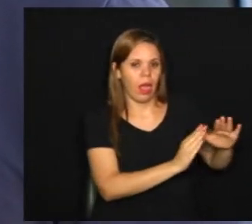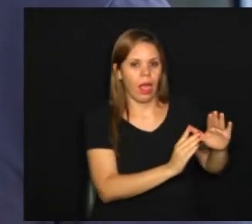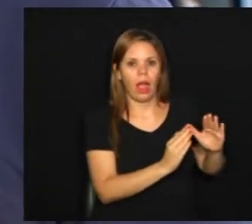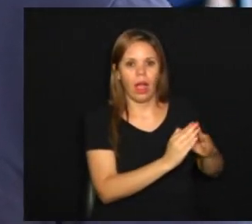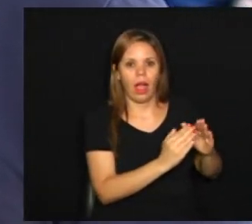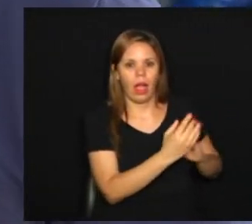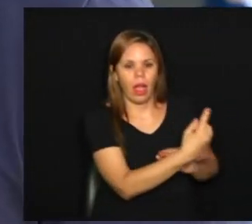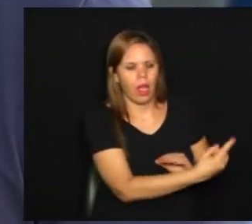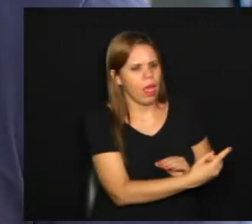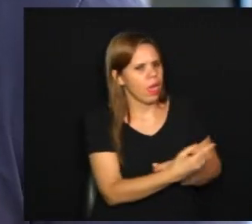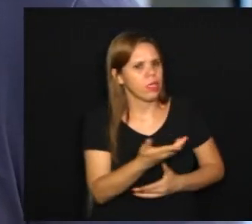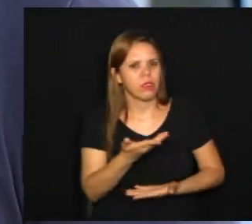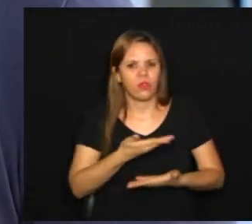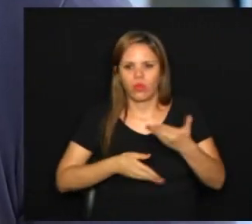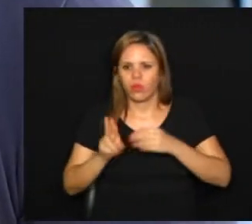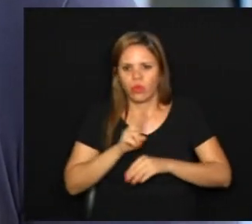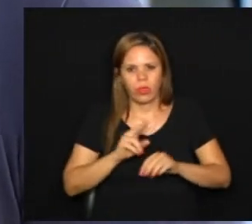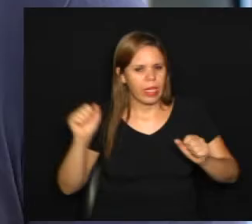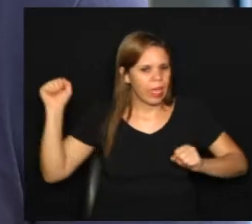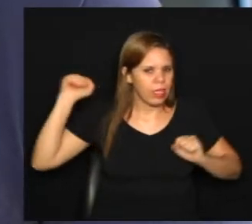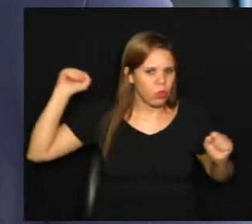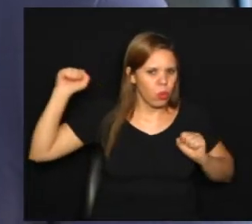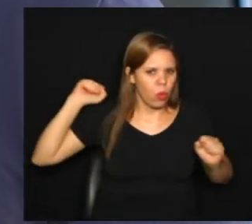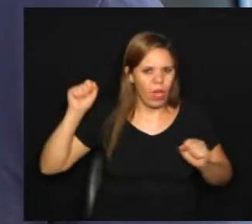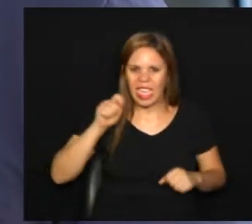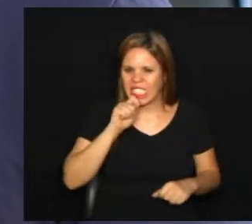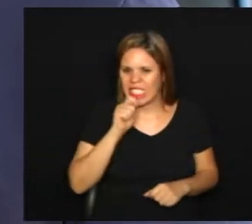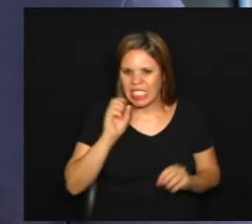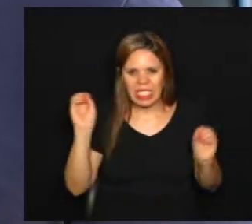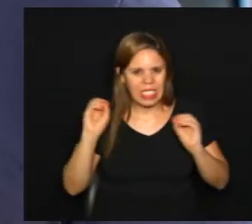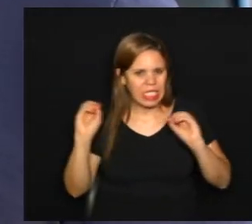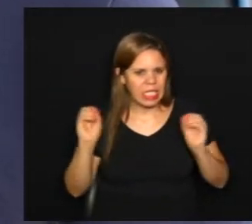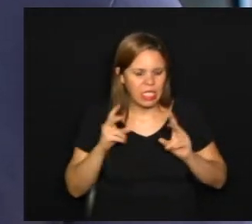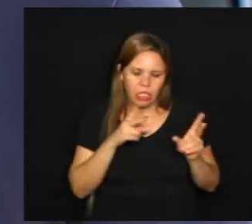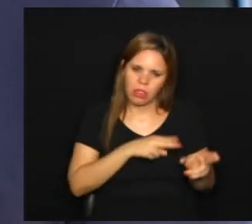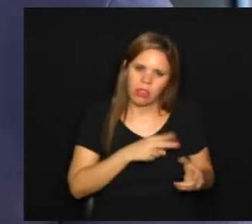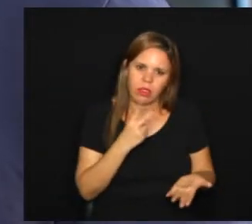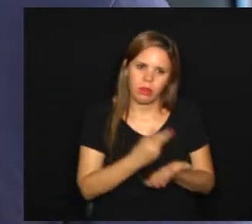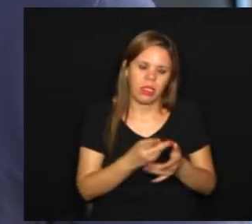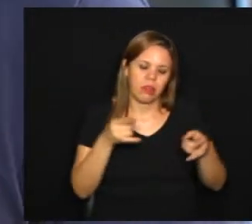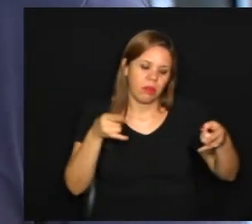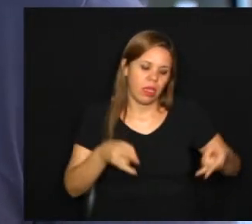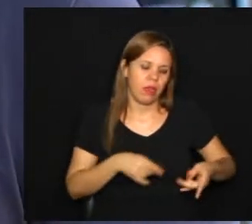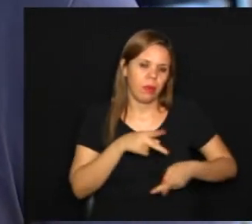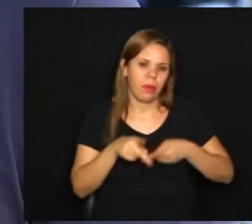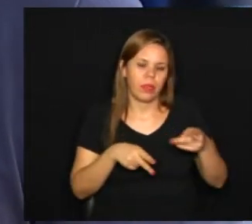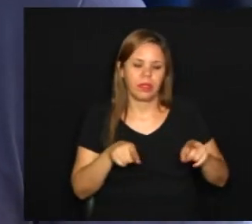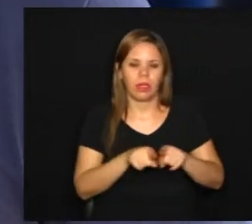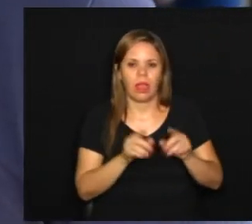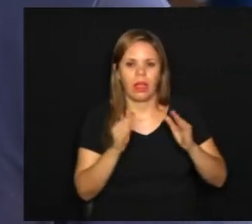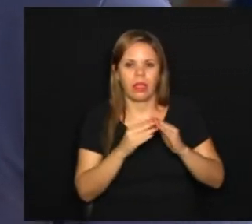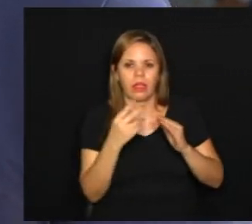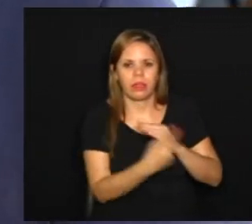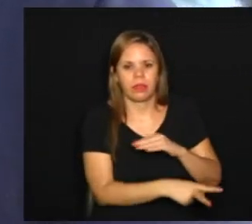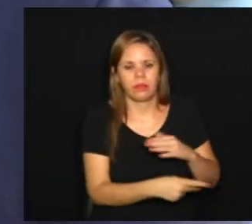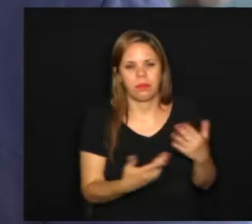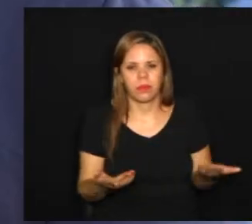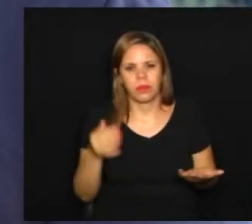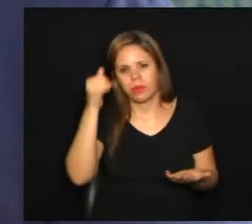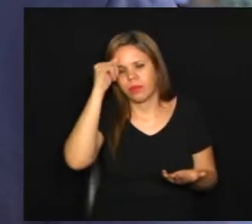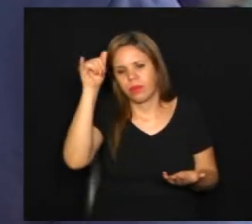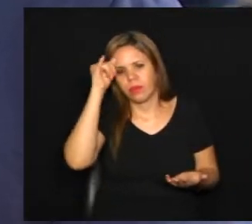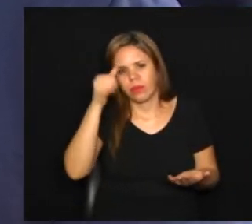compartilhar talheres, toalhas, escova de dente, sem dormir na mesma cama que alguém ali da casa dela e